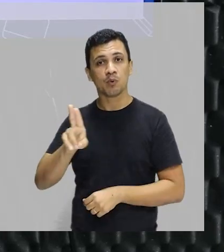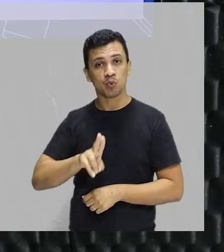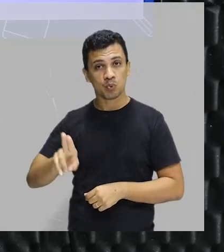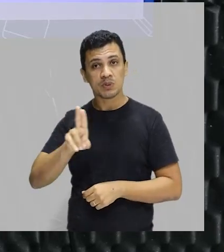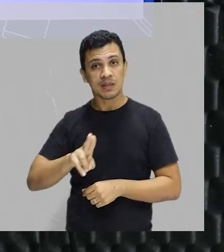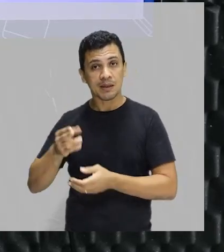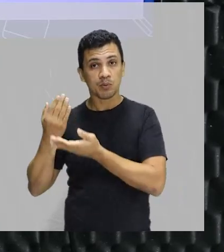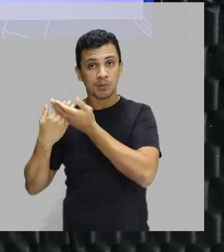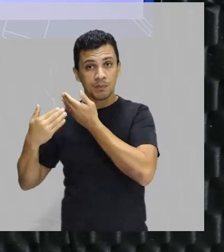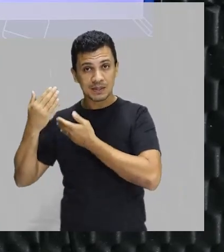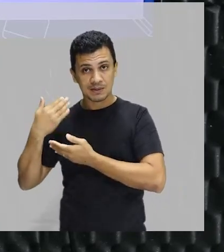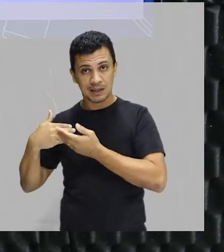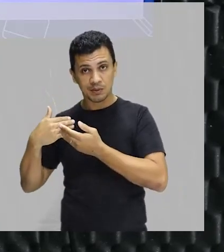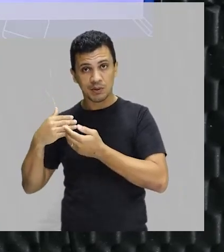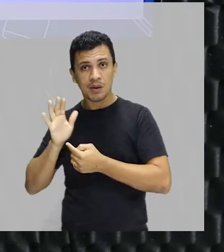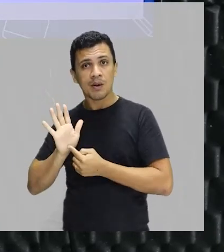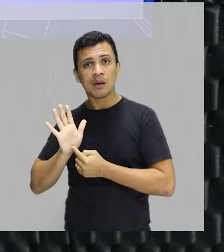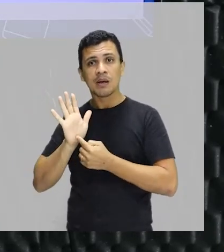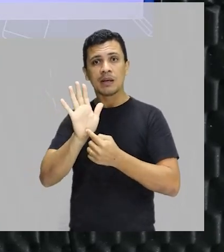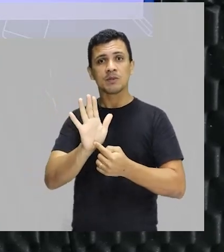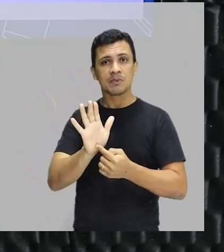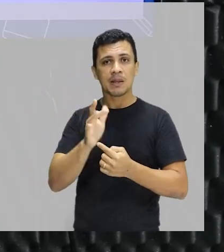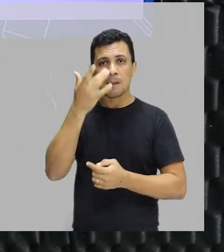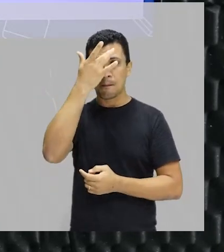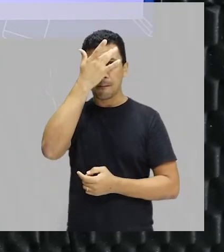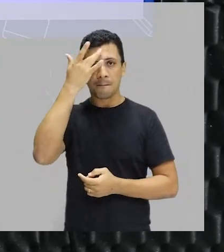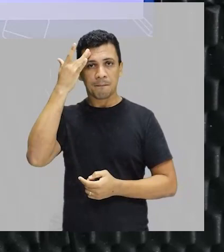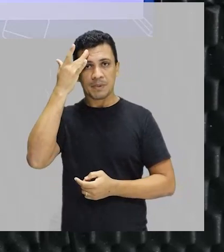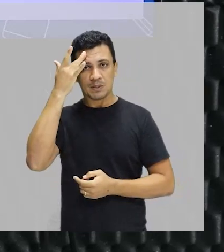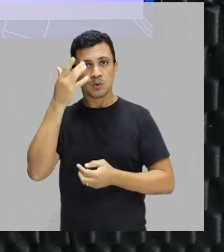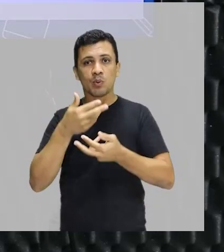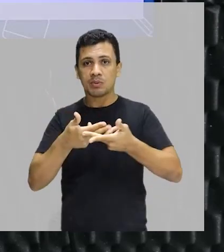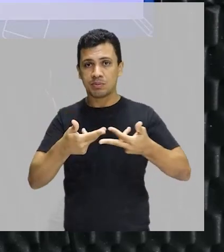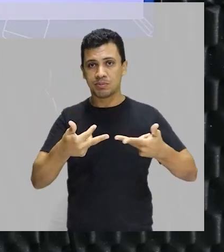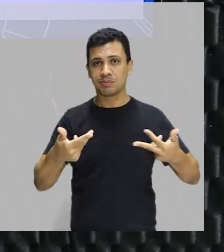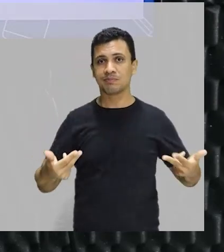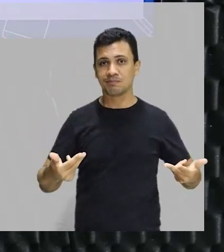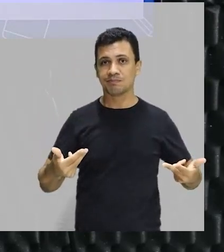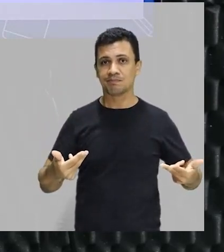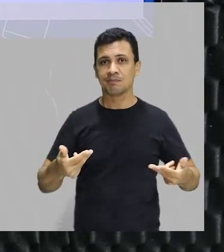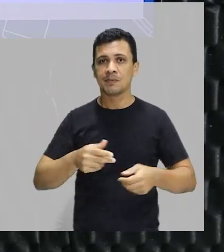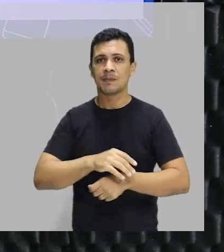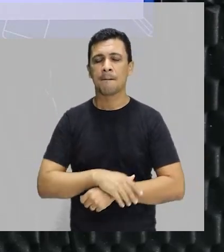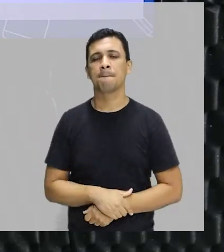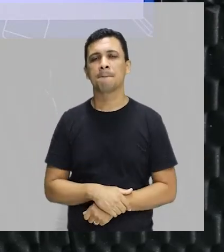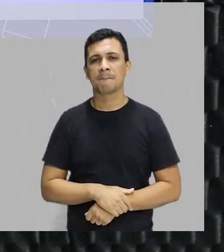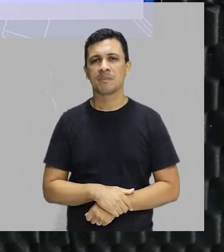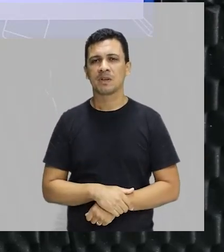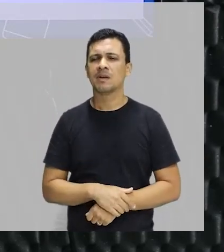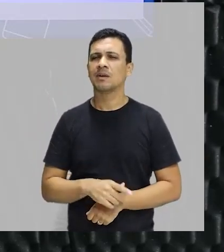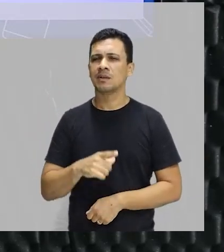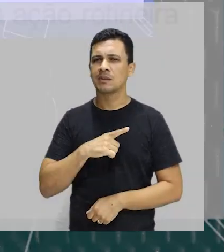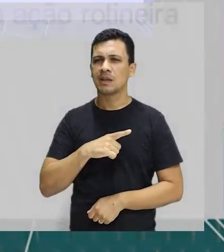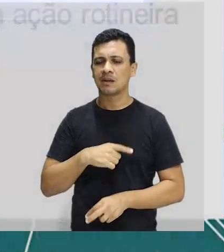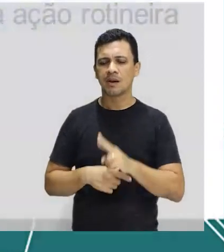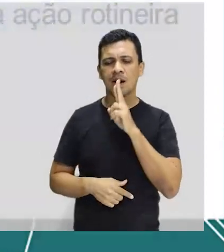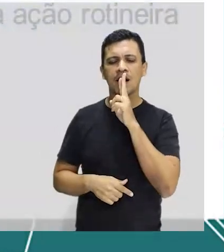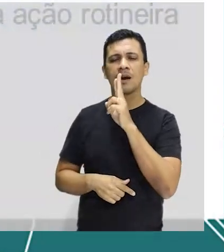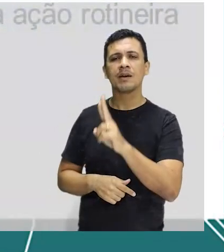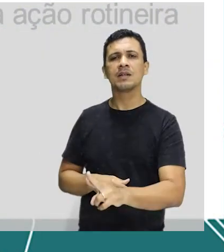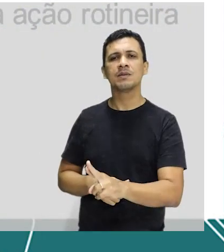no passado para representar pessoas do plural, tá? Então, eu tenho como